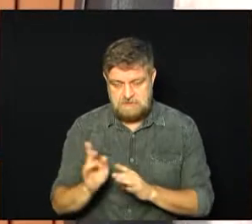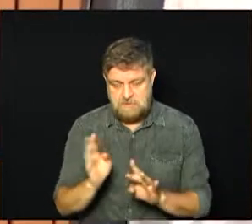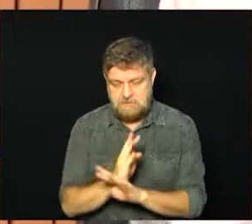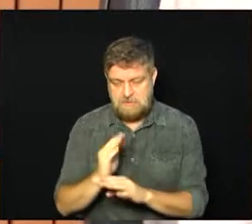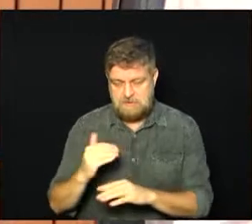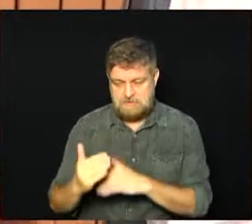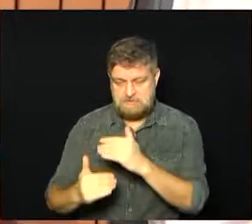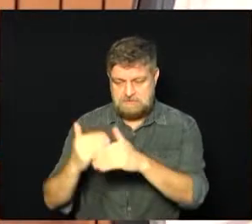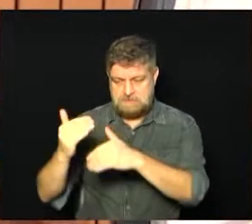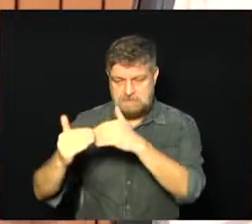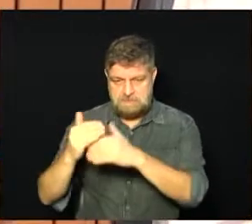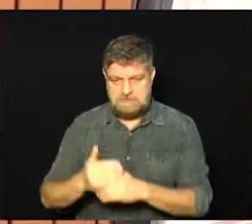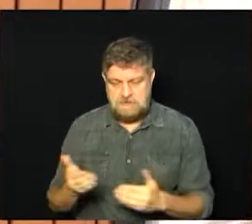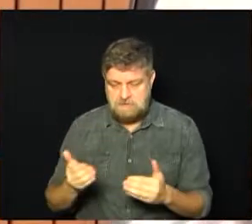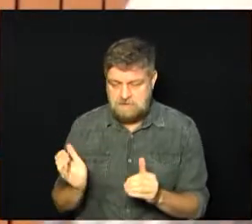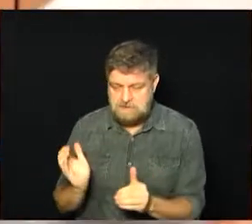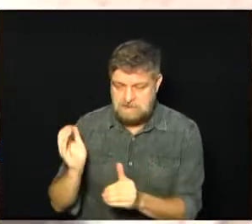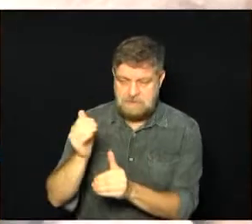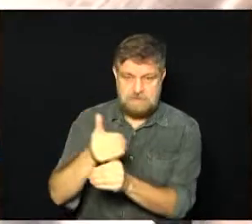o presidente do CMDU,